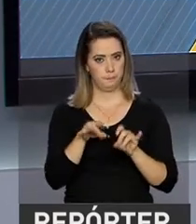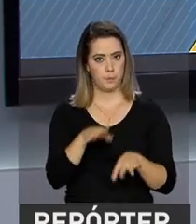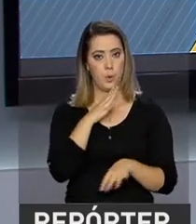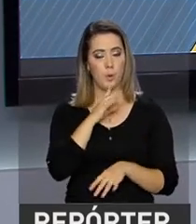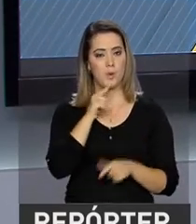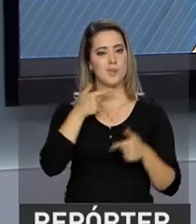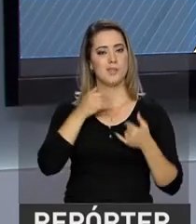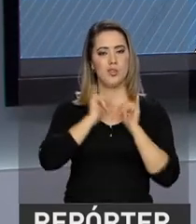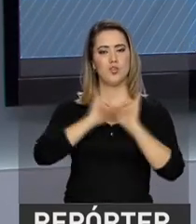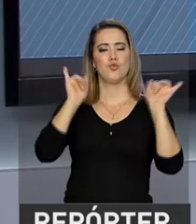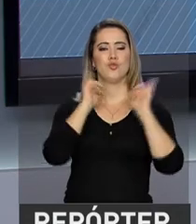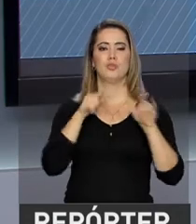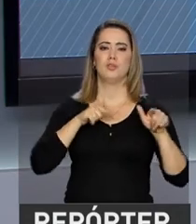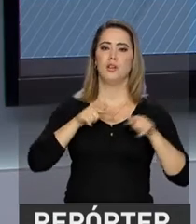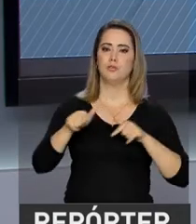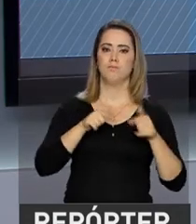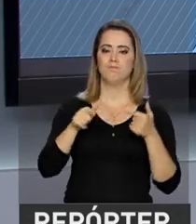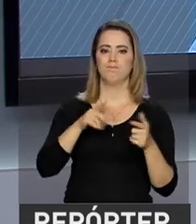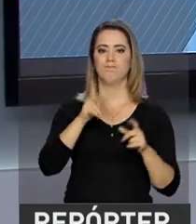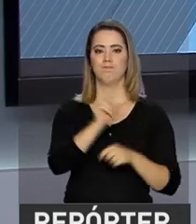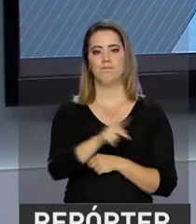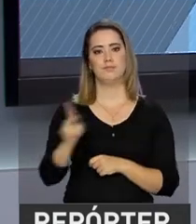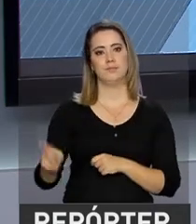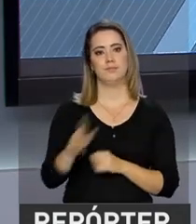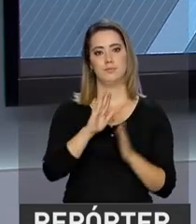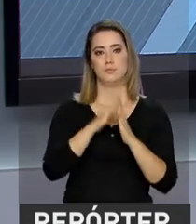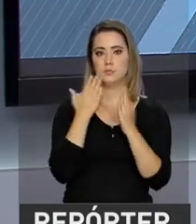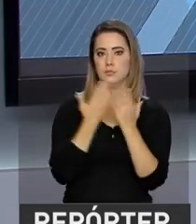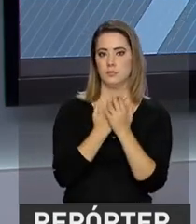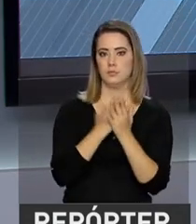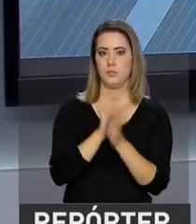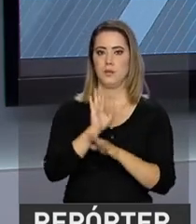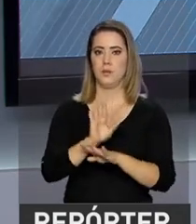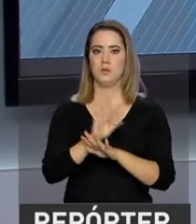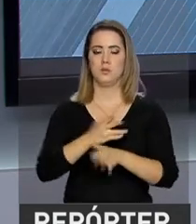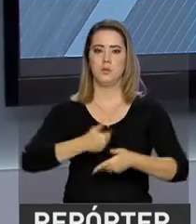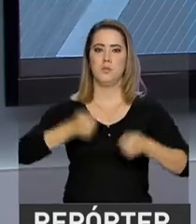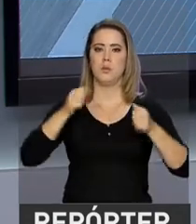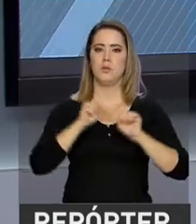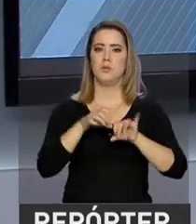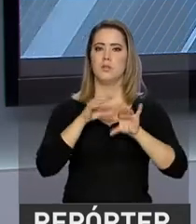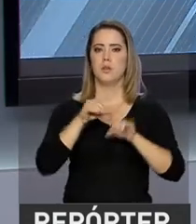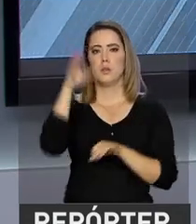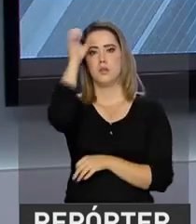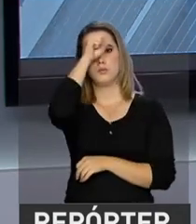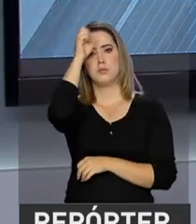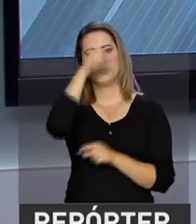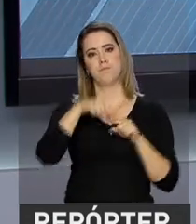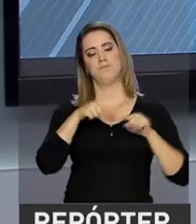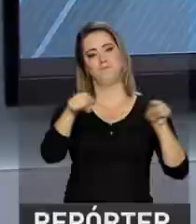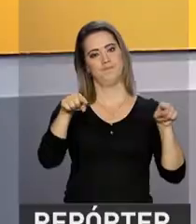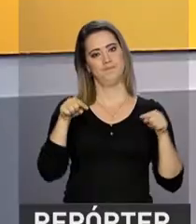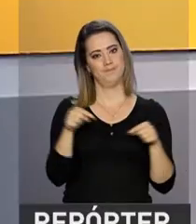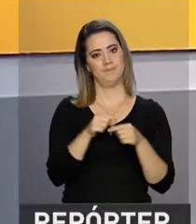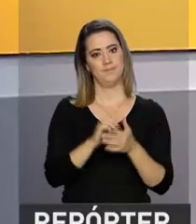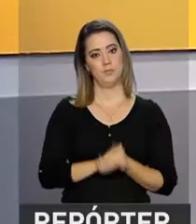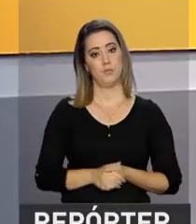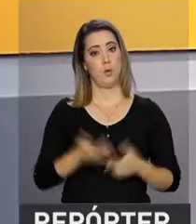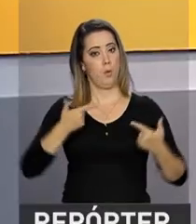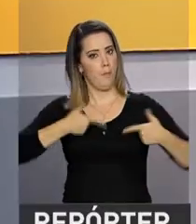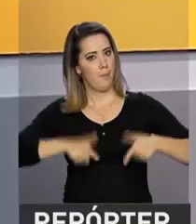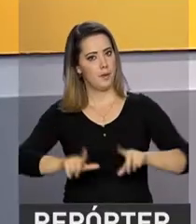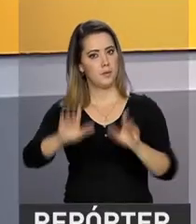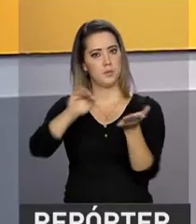divulgação do trabalho de professores de escolas públicas contribuem para a melhoria do ensino e da aprendizagem nas salas de aula o